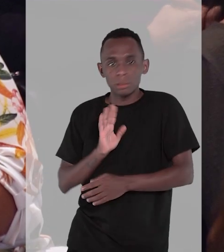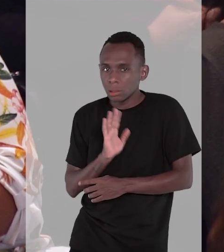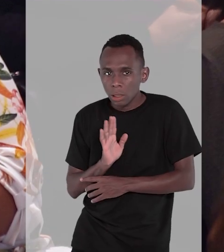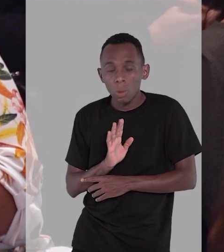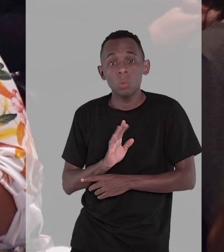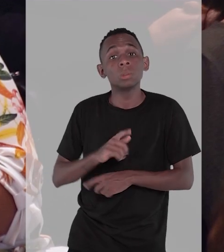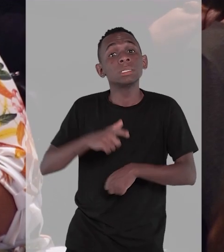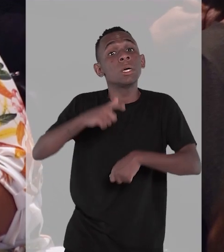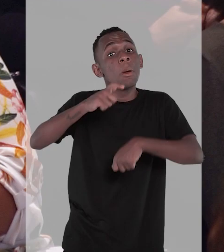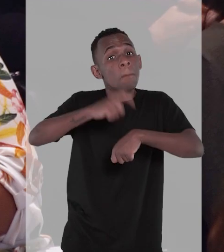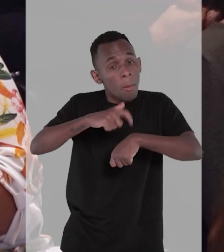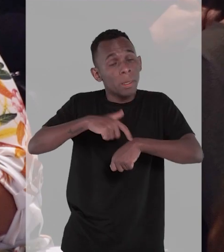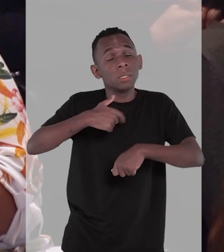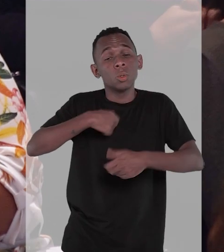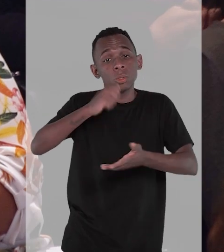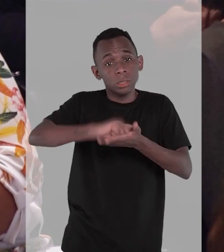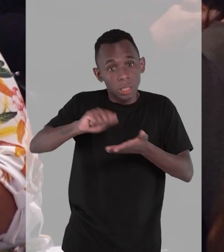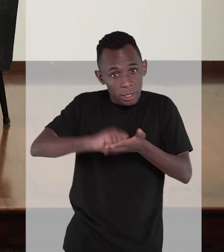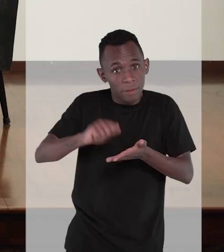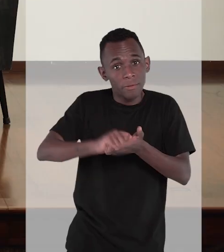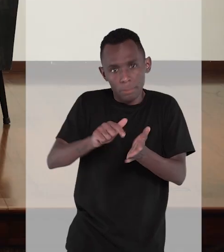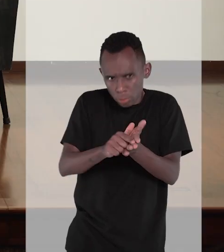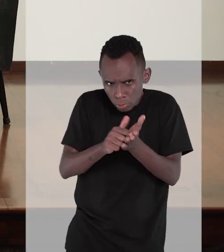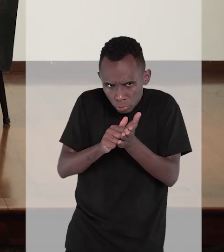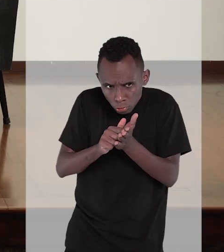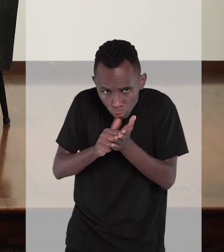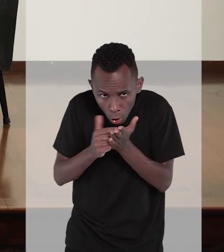que eu escrevi para o jornal, eu tive que